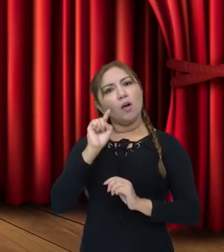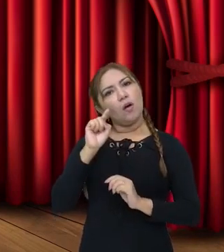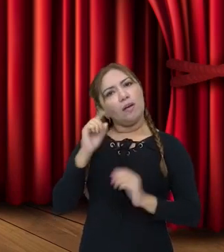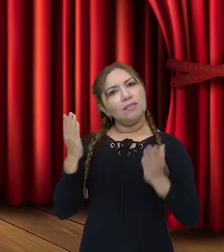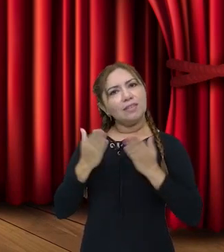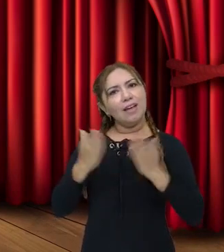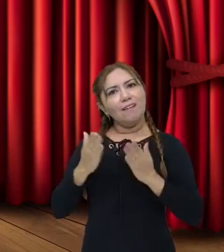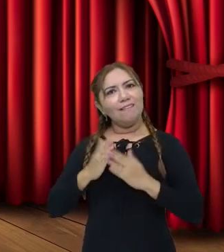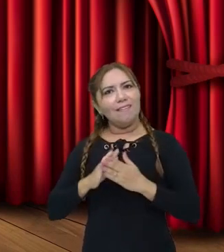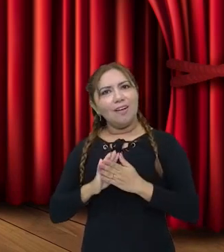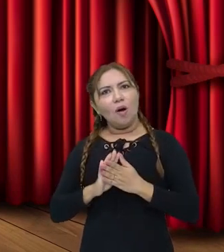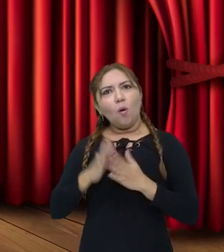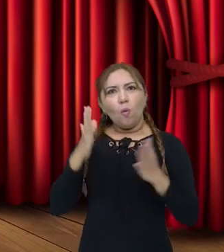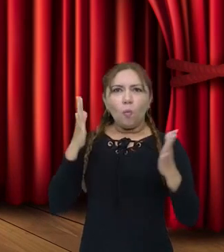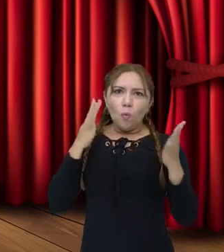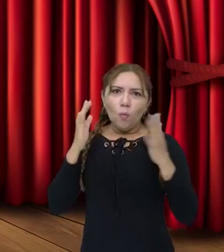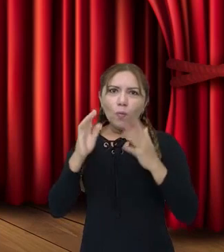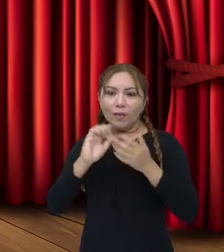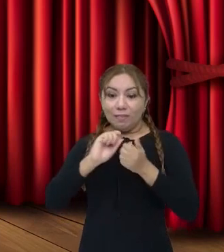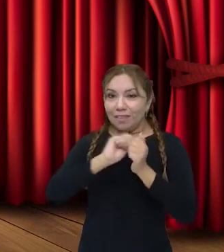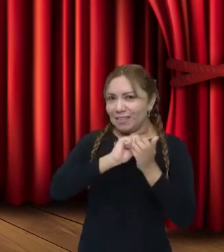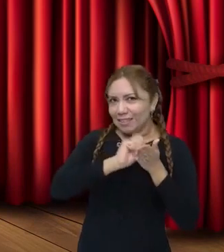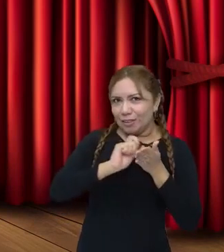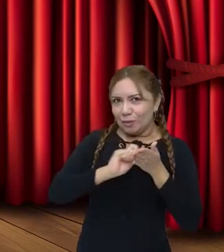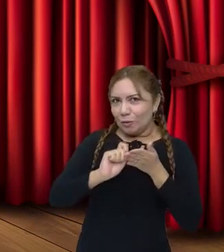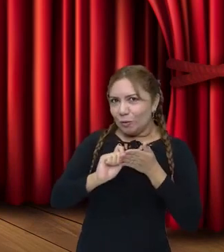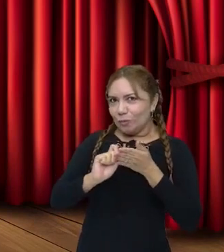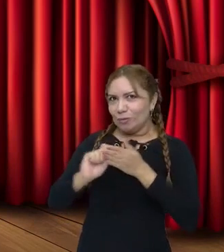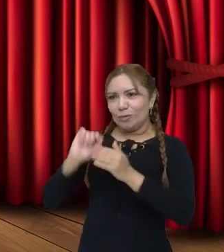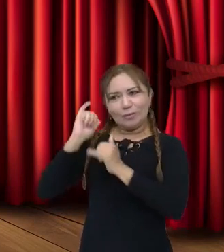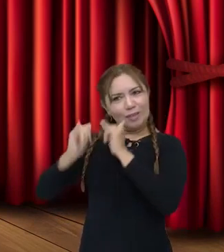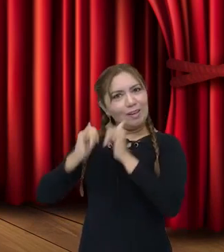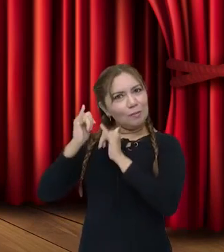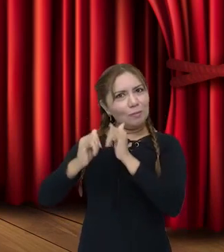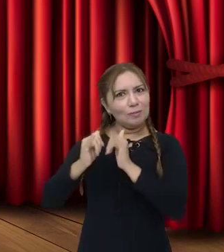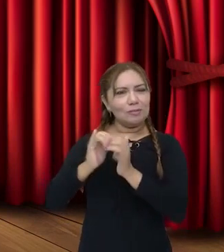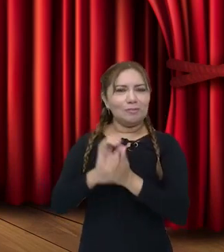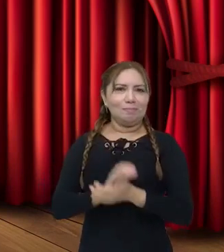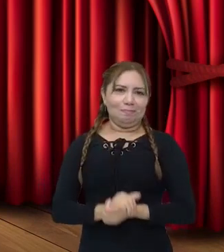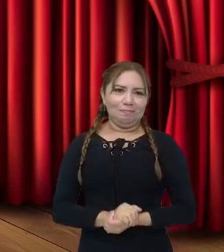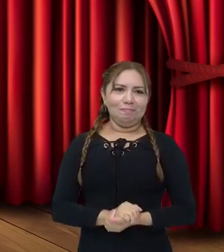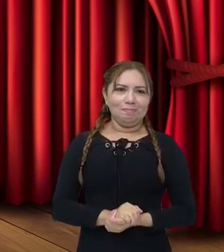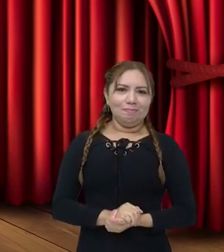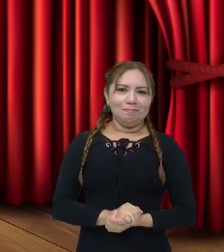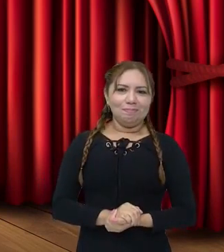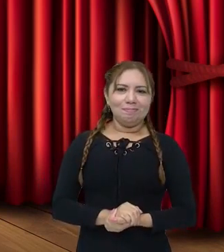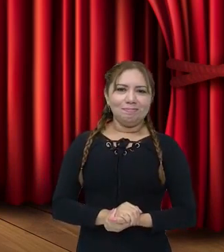artista, é o escritor do nosso reconto. Vamos lá?